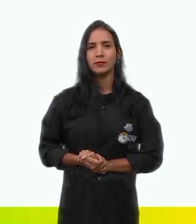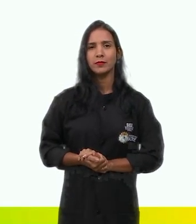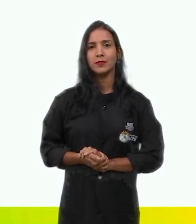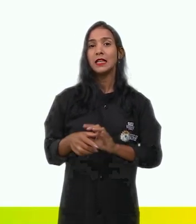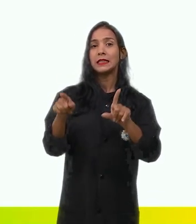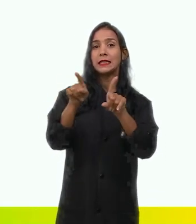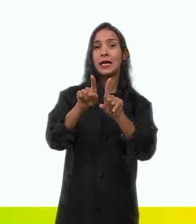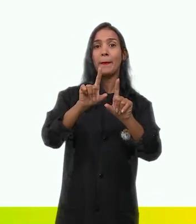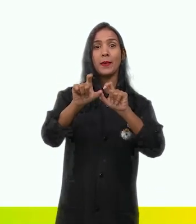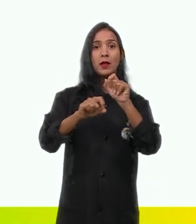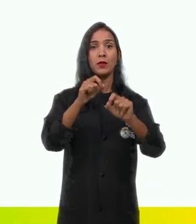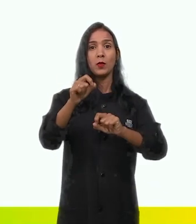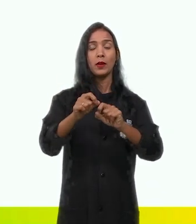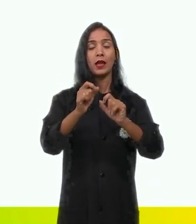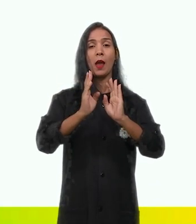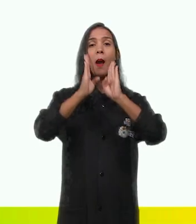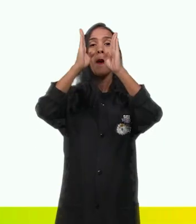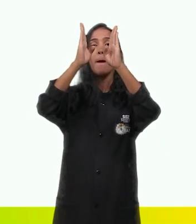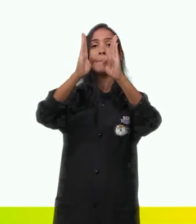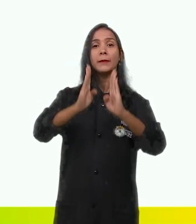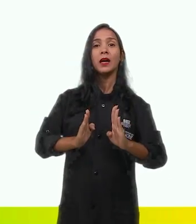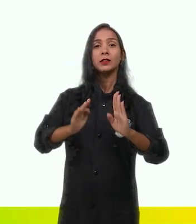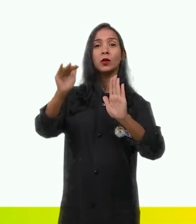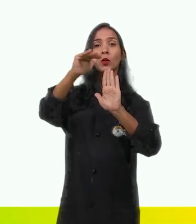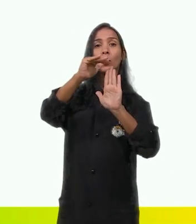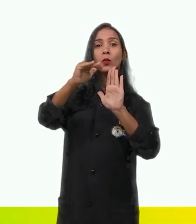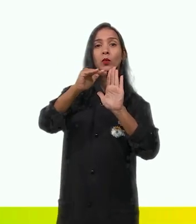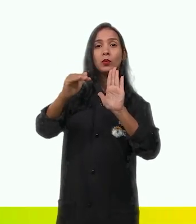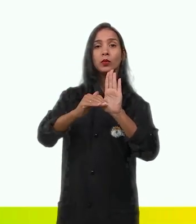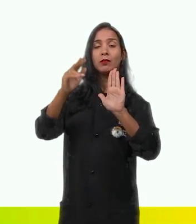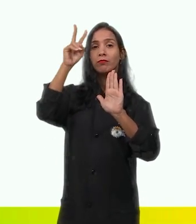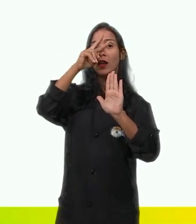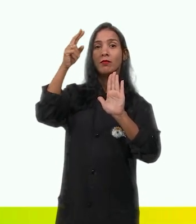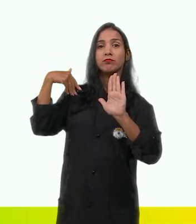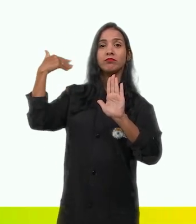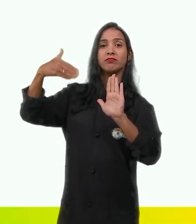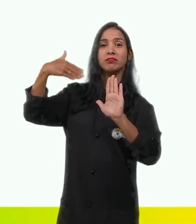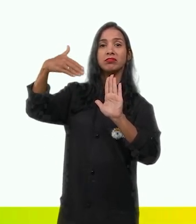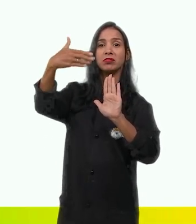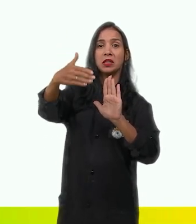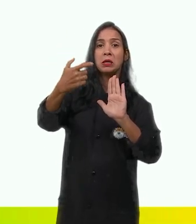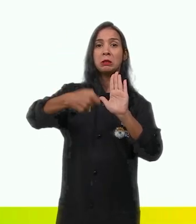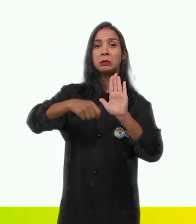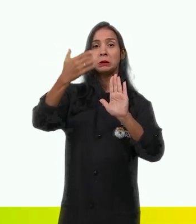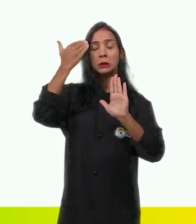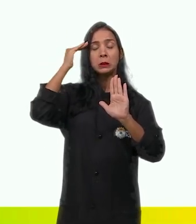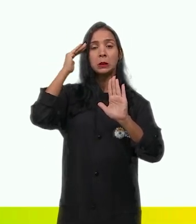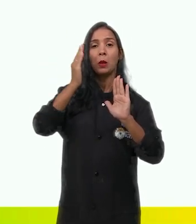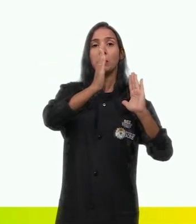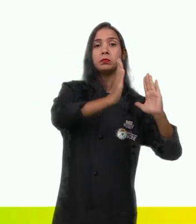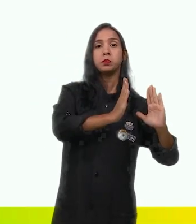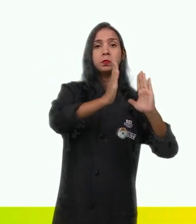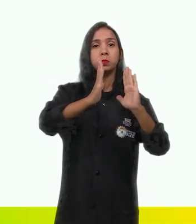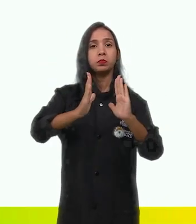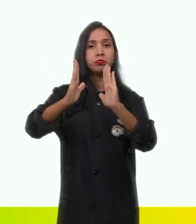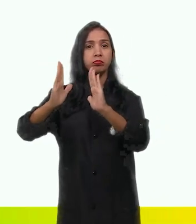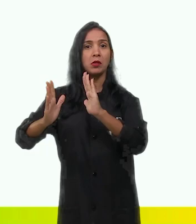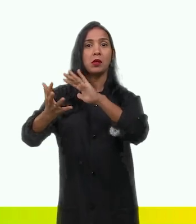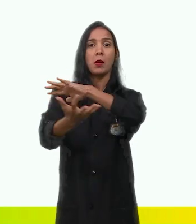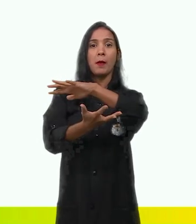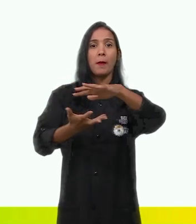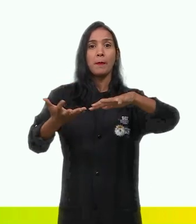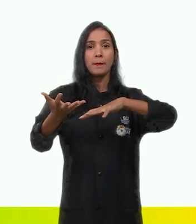padrões históricos. Compreender as fases revolucionárias, as fases pela